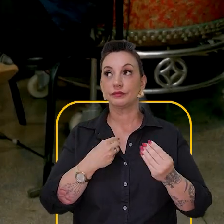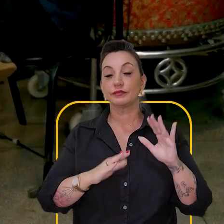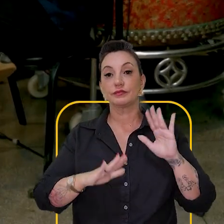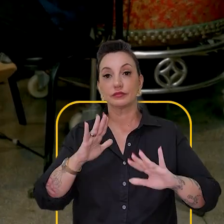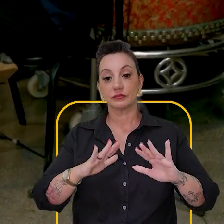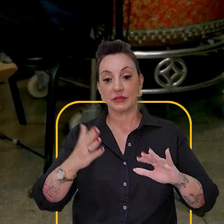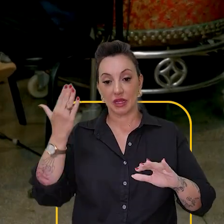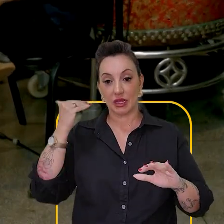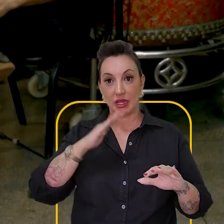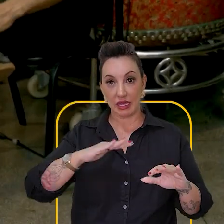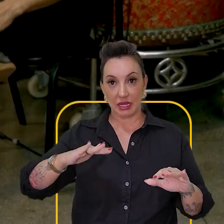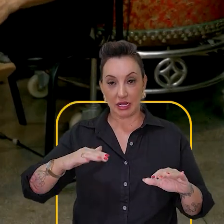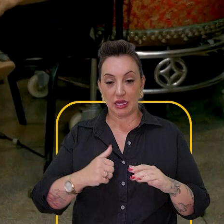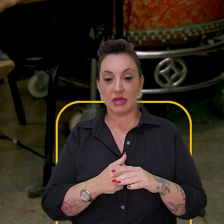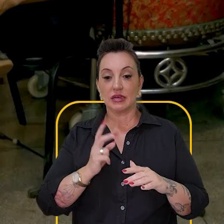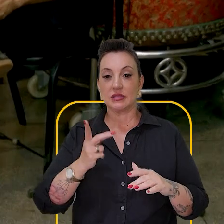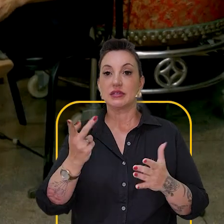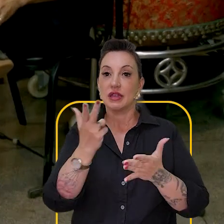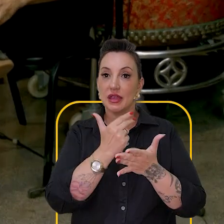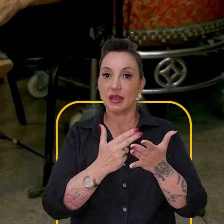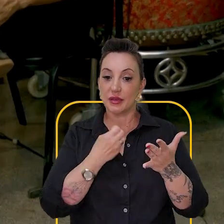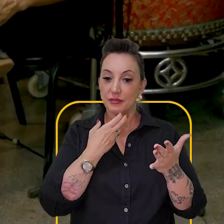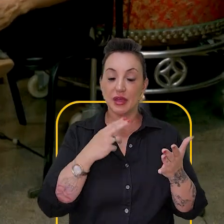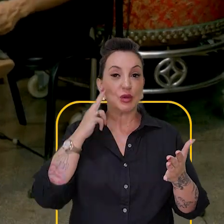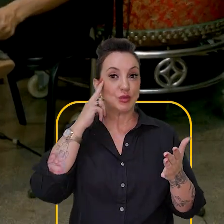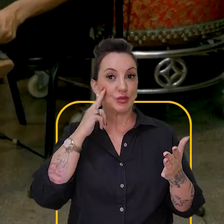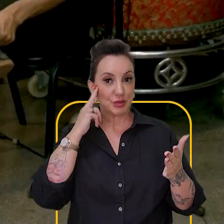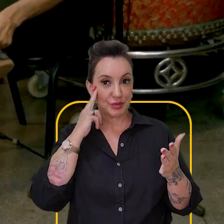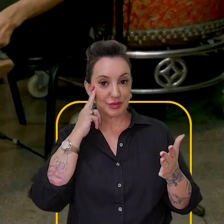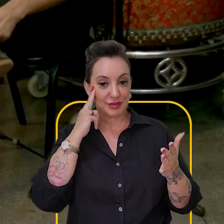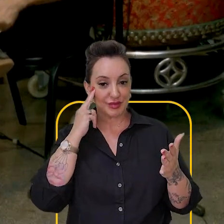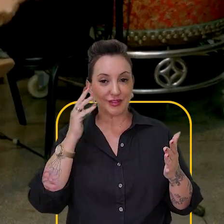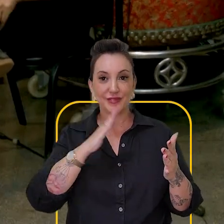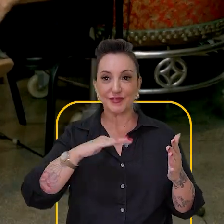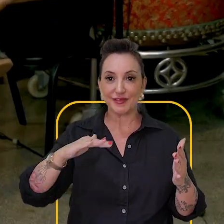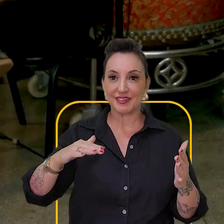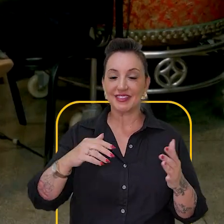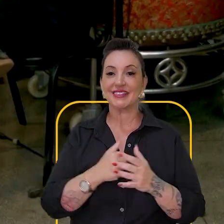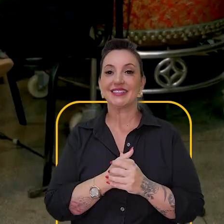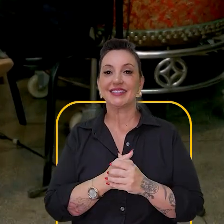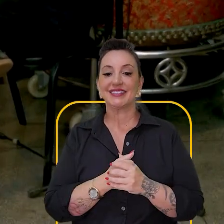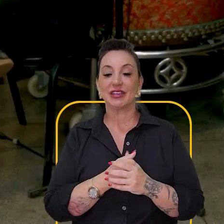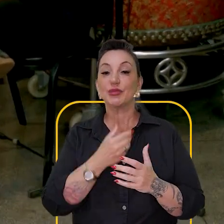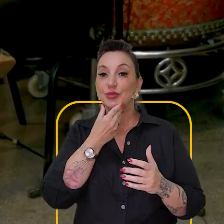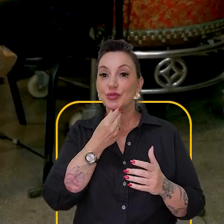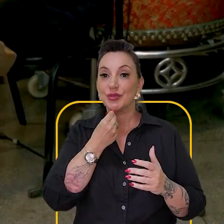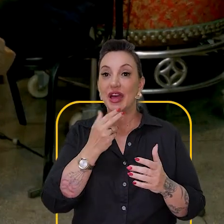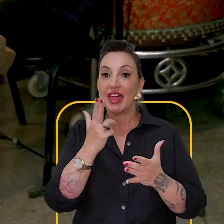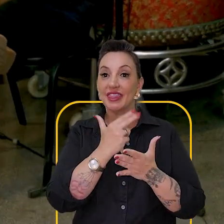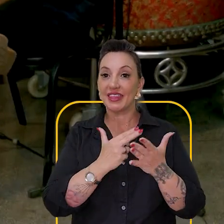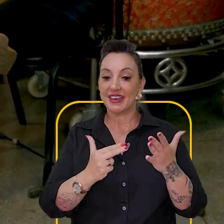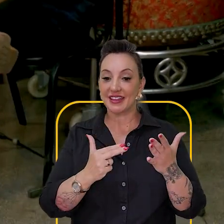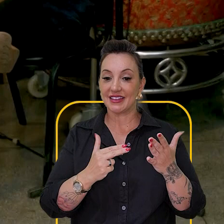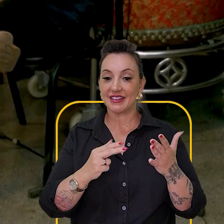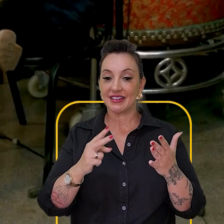Provavelmente quando criança eu eu eu sempre desenhei bem meu sonho de infantil de de menininho era ser desenhista de histórias em